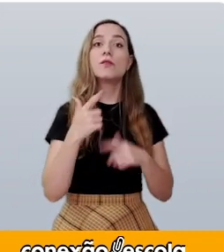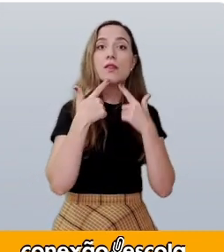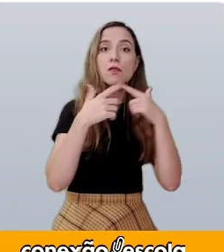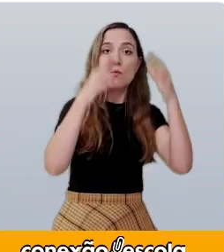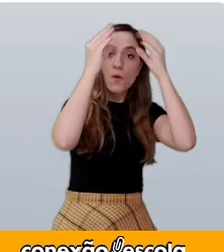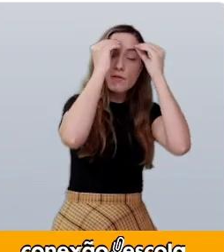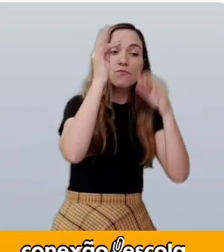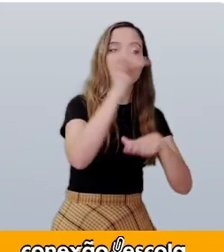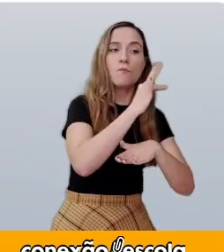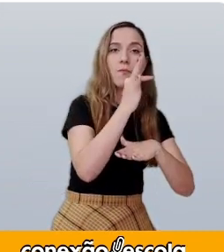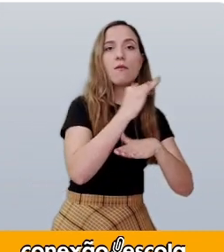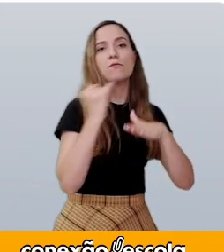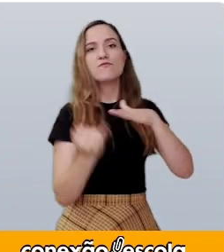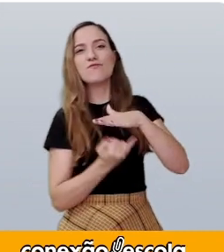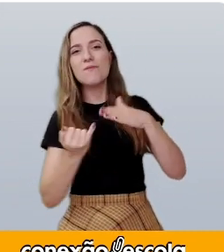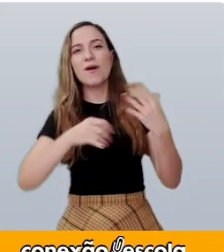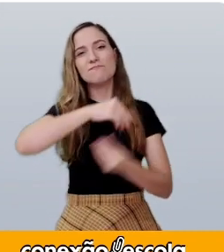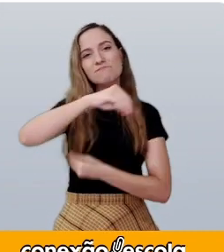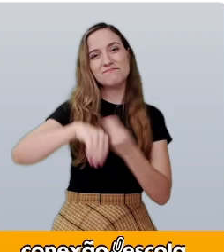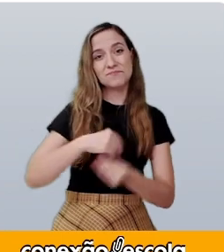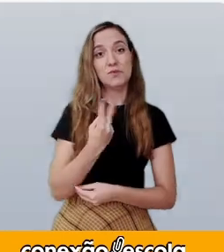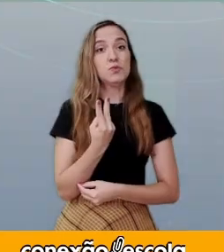e informal.